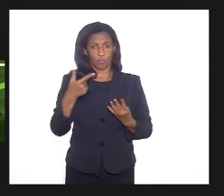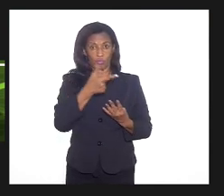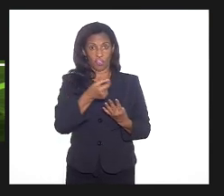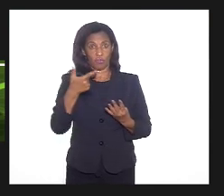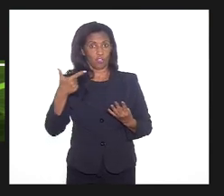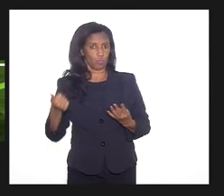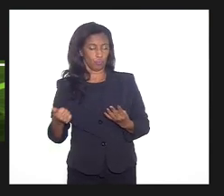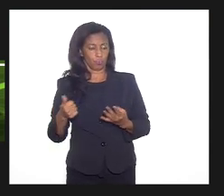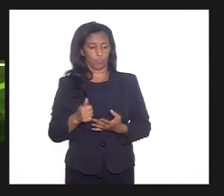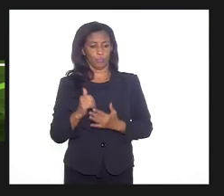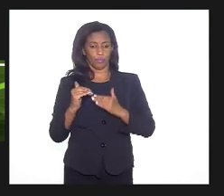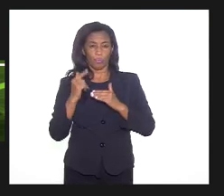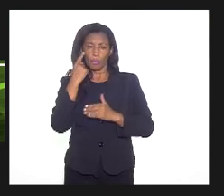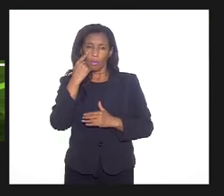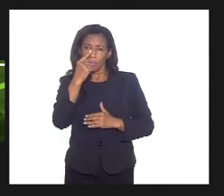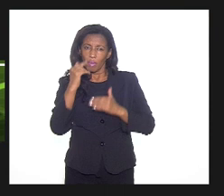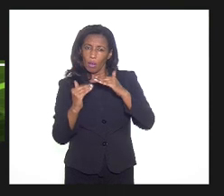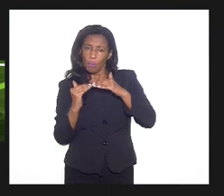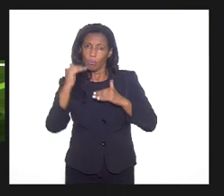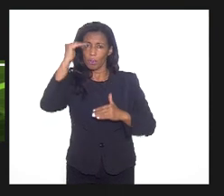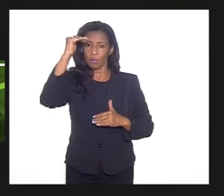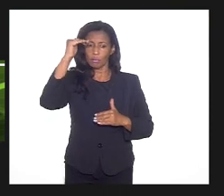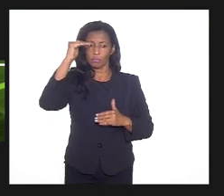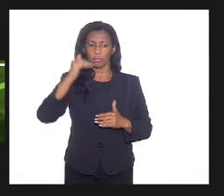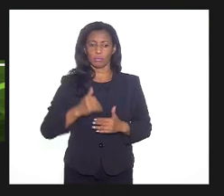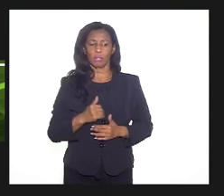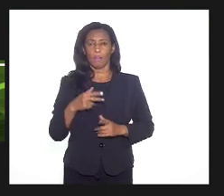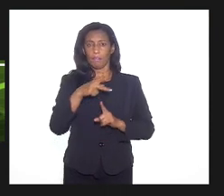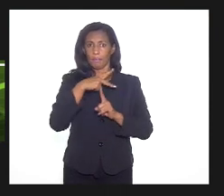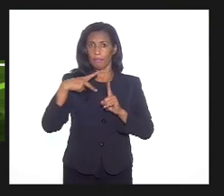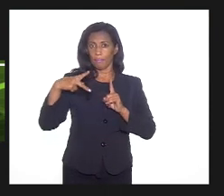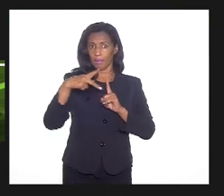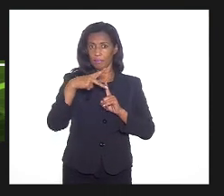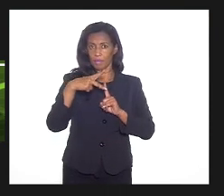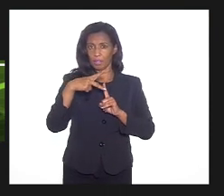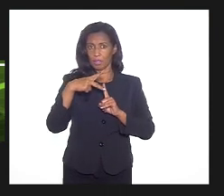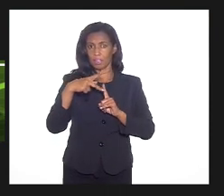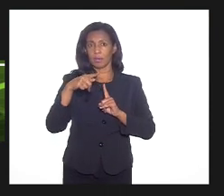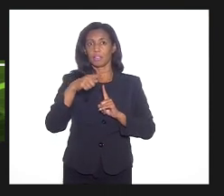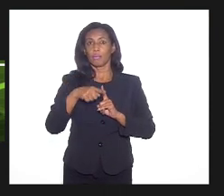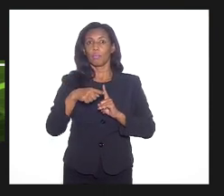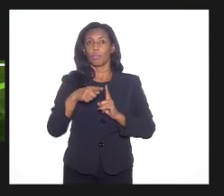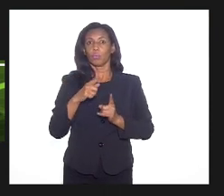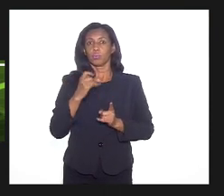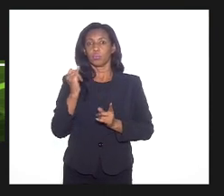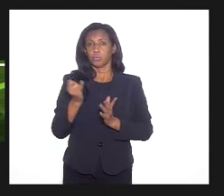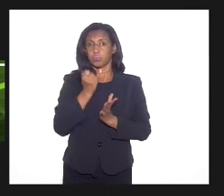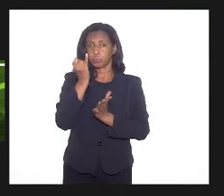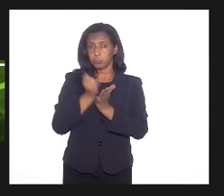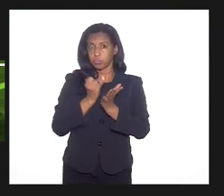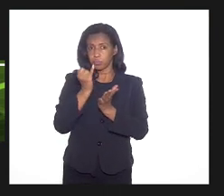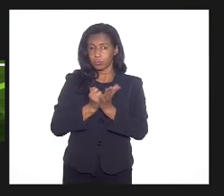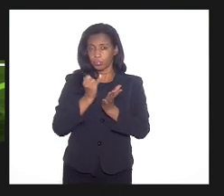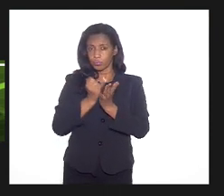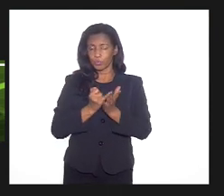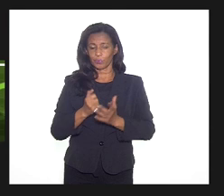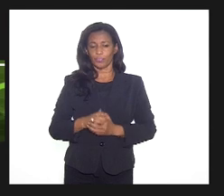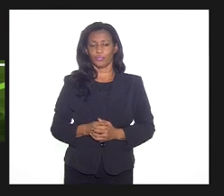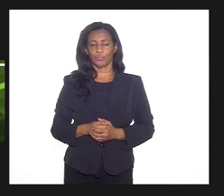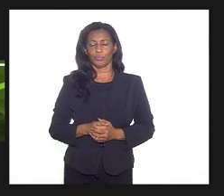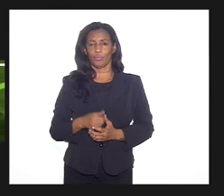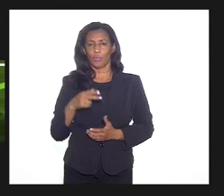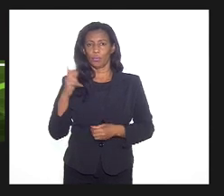aí que o aumento da Previdência é por conta dos encargos com a securitização